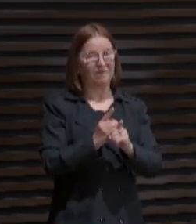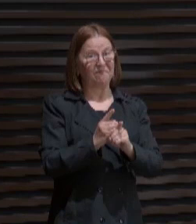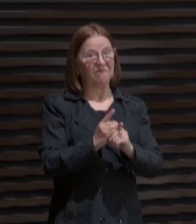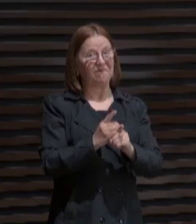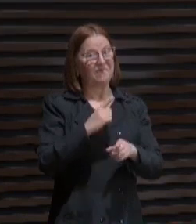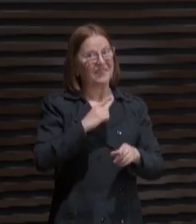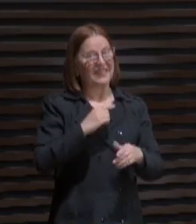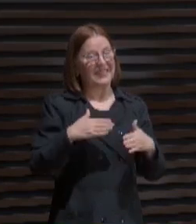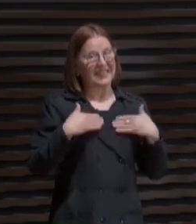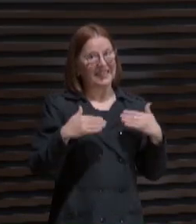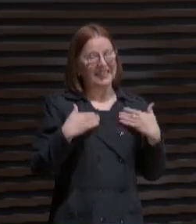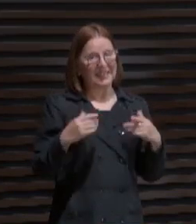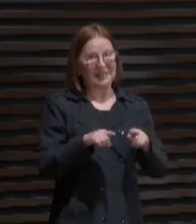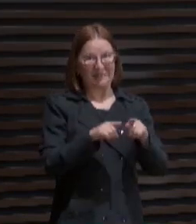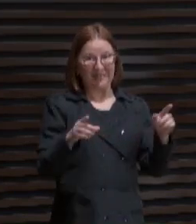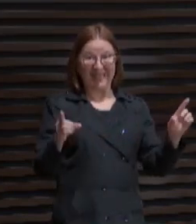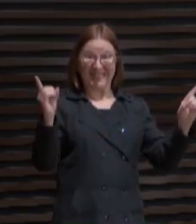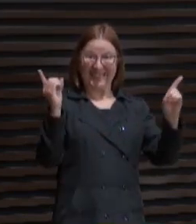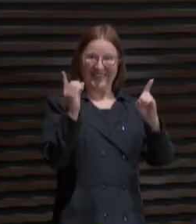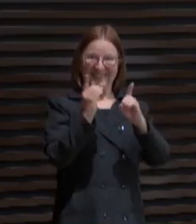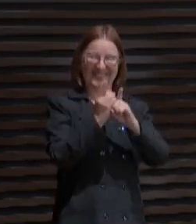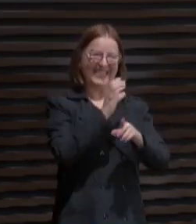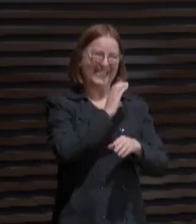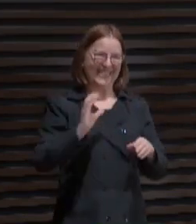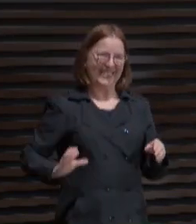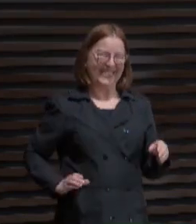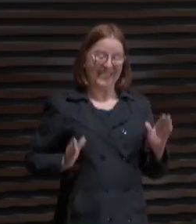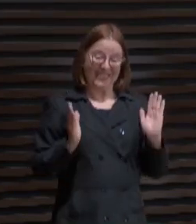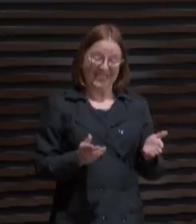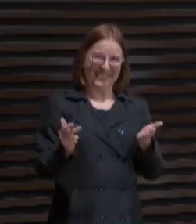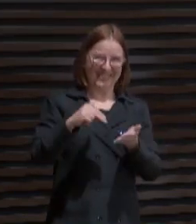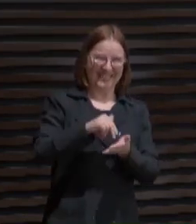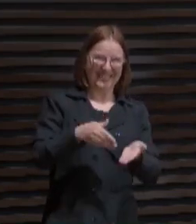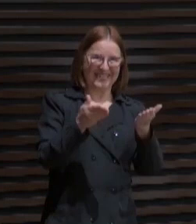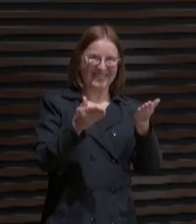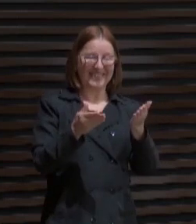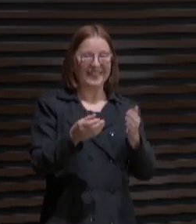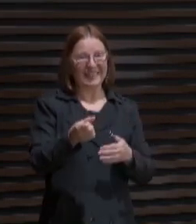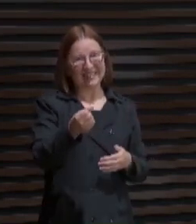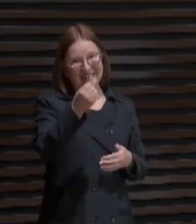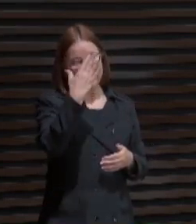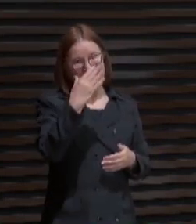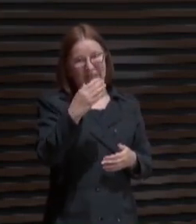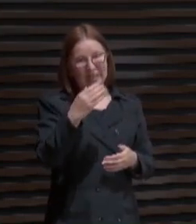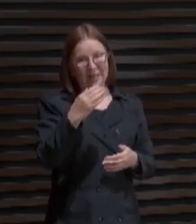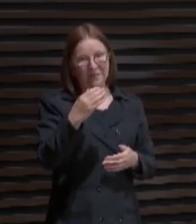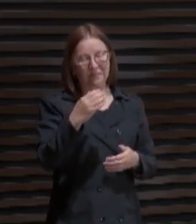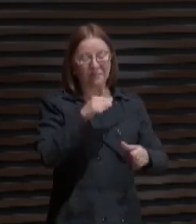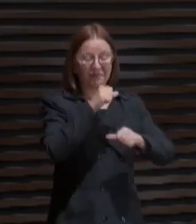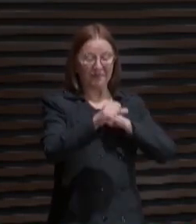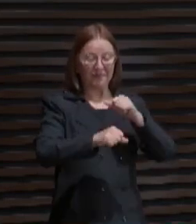os encontros com Cristo ressurreto na quarentena revelam mudanças paulatinas,